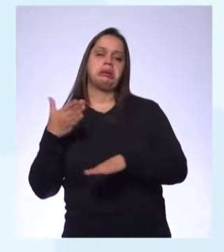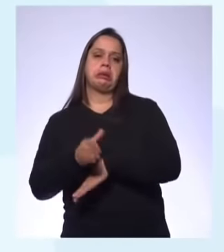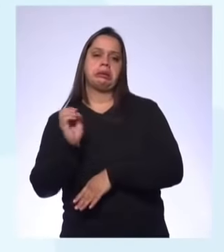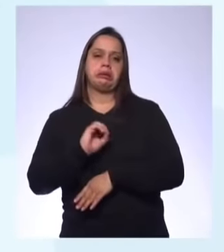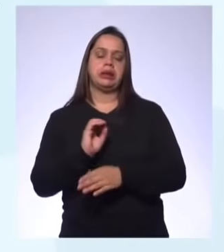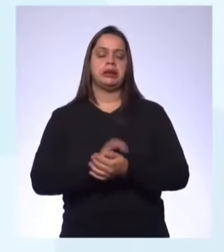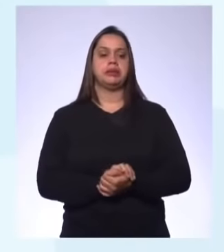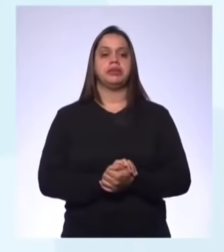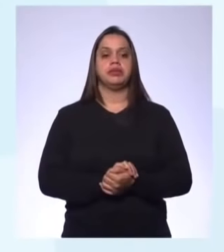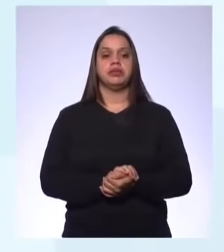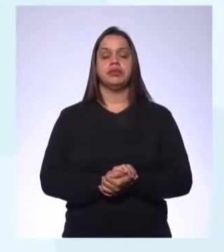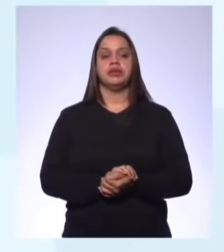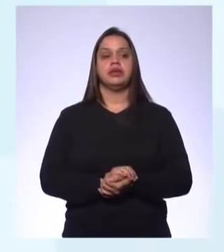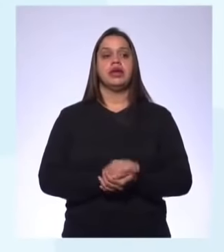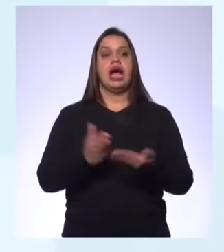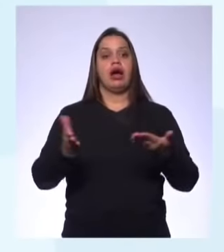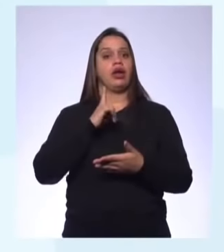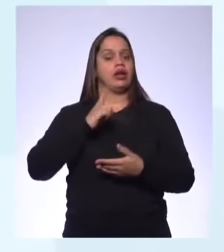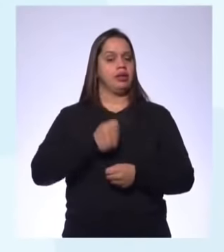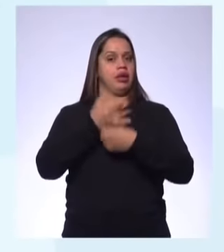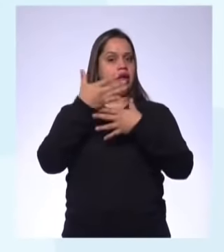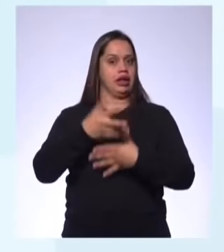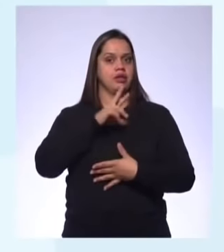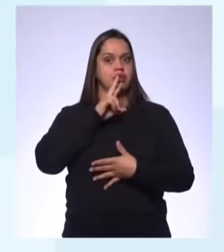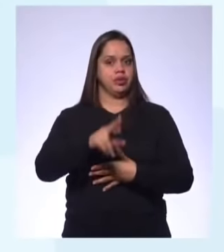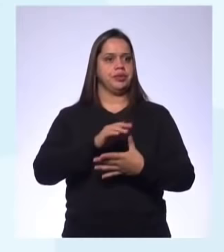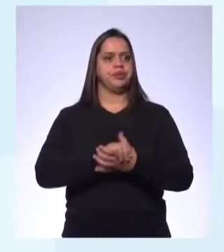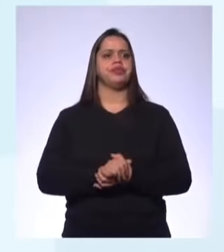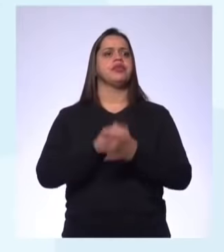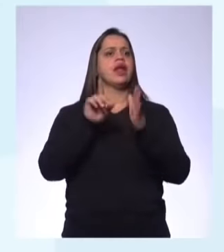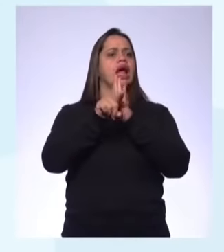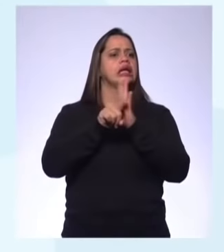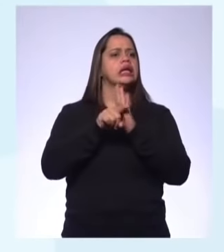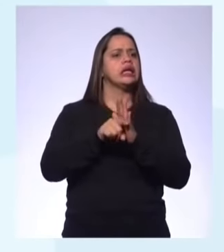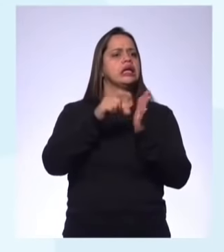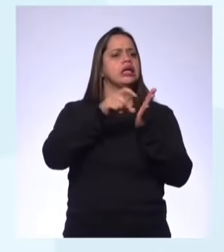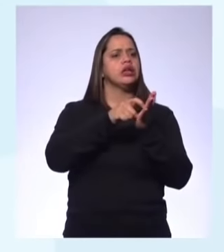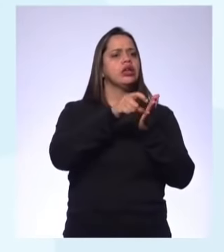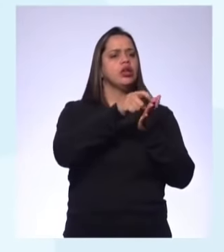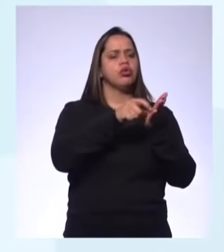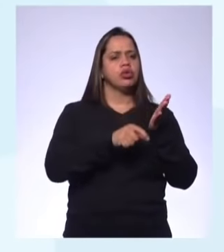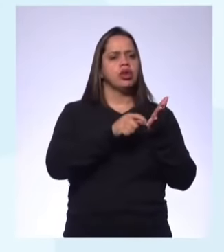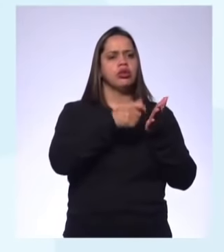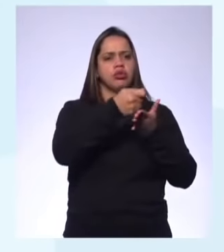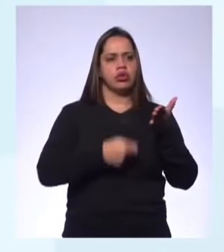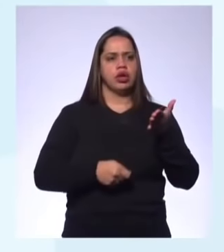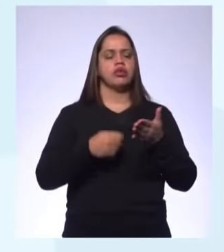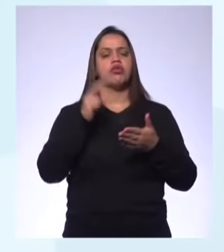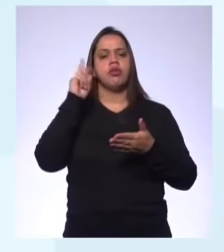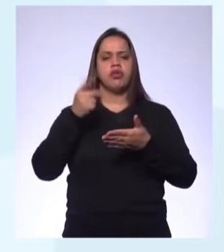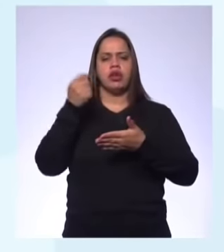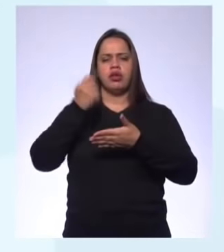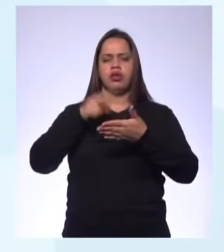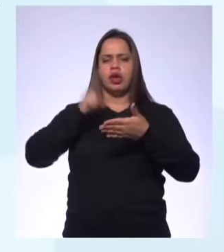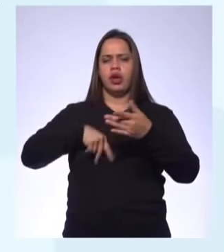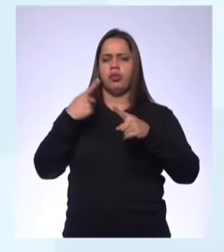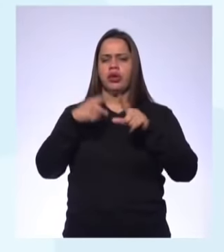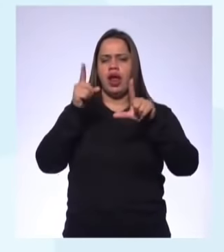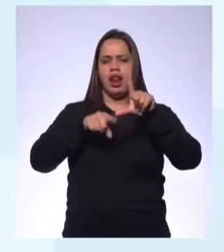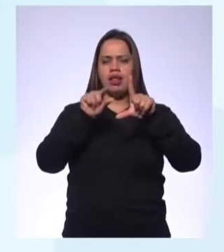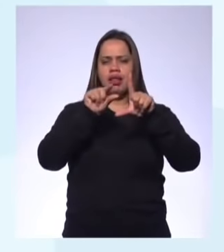agora, temos aí, ó, responda no chat. Analise o trecho retirado do texto. Deixa eu ler aqui no meu PPT, porque está